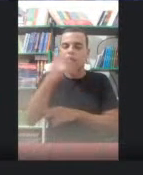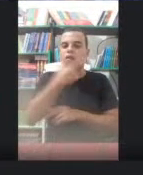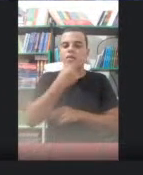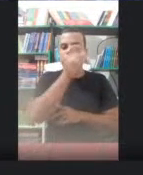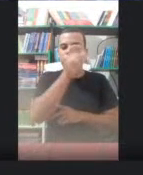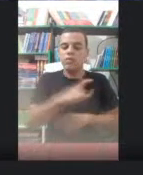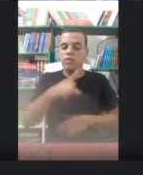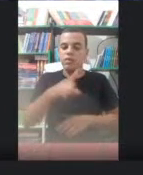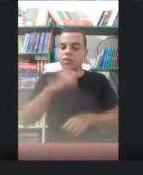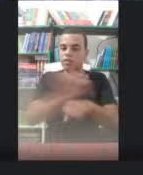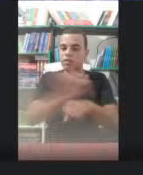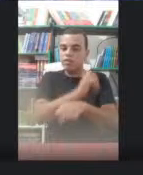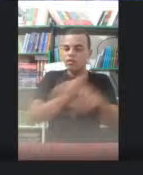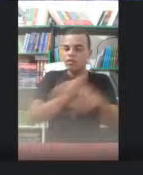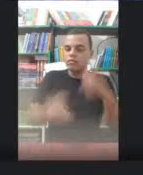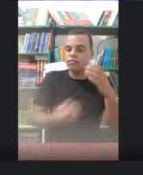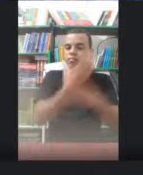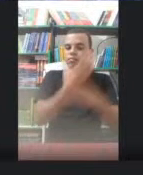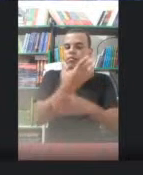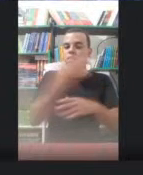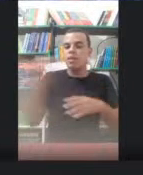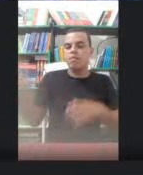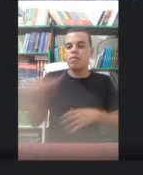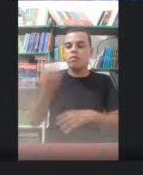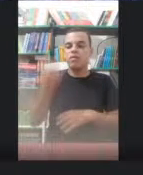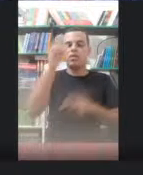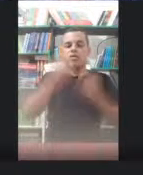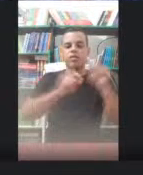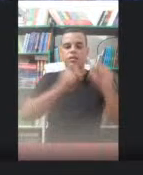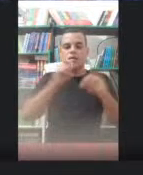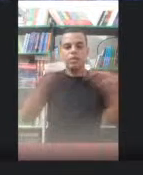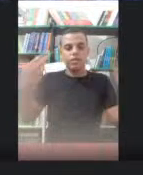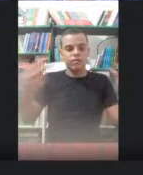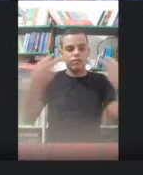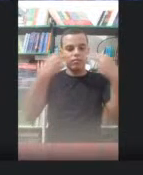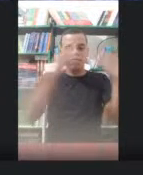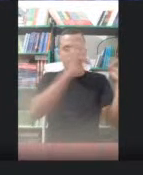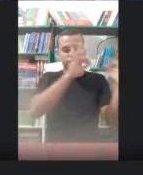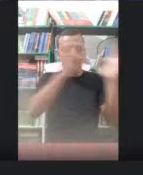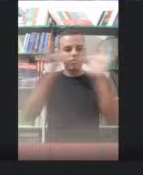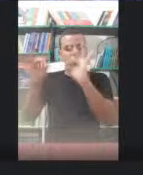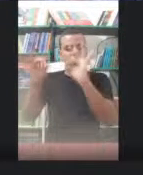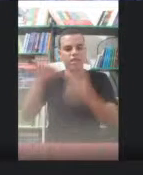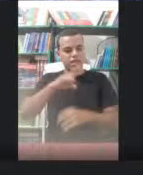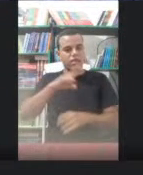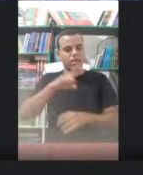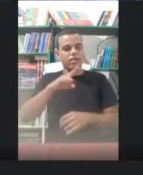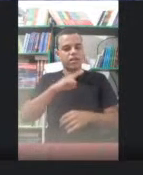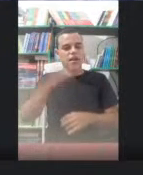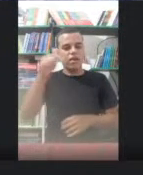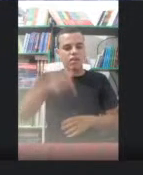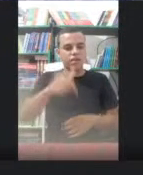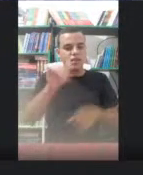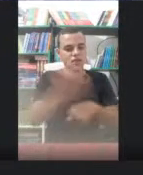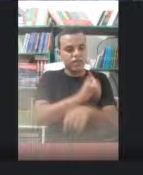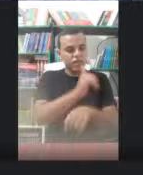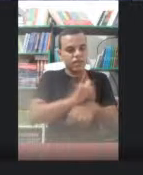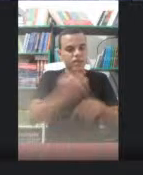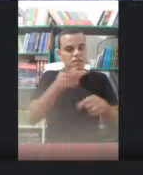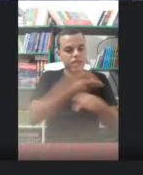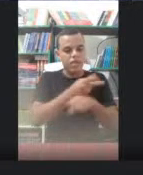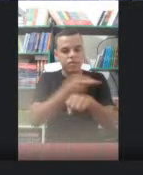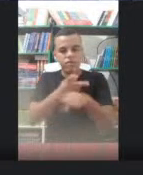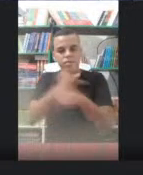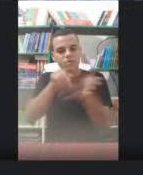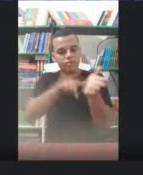estratégias e é importante que quem está nos assistindo possa também, né, ter acesso a essas estratégias. Então, busque aí, procurem